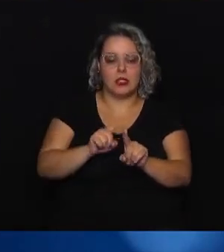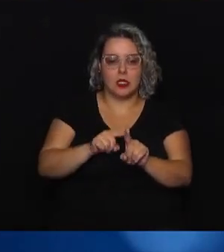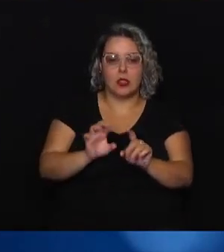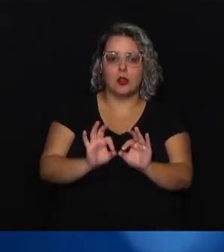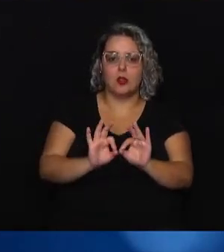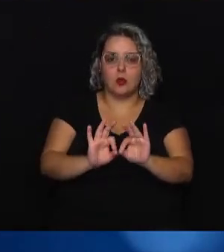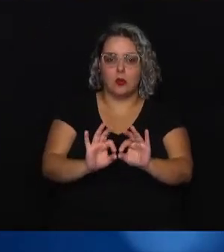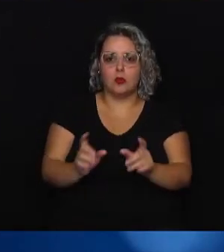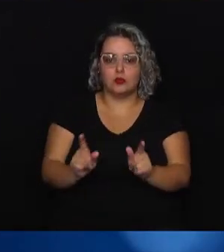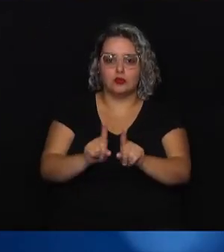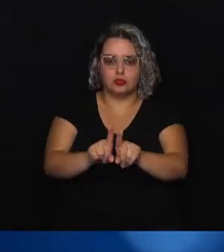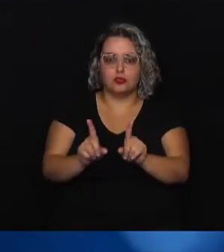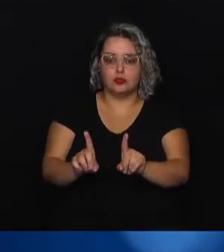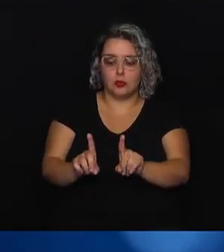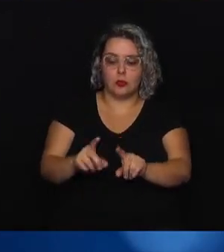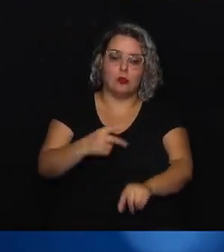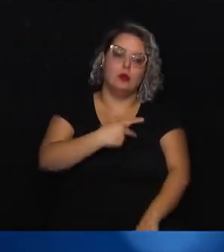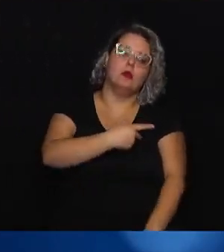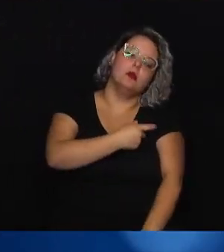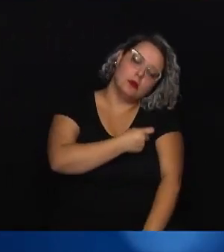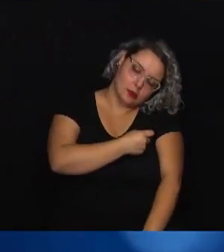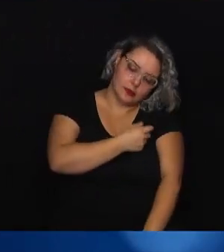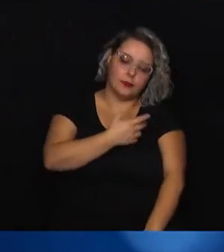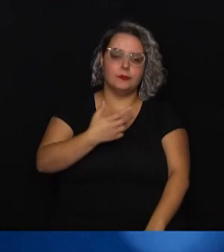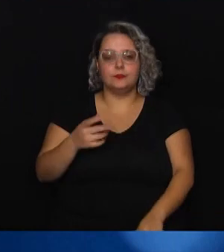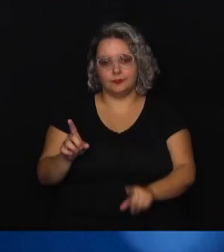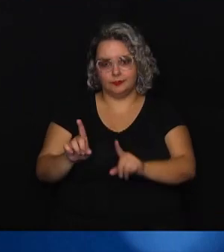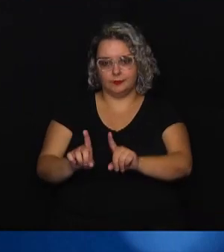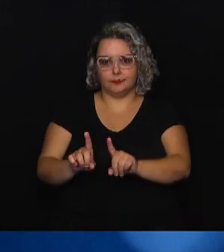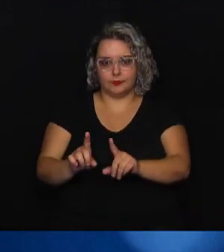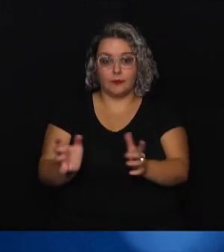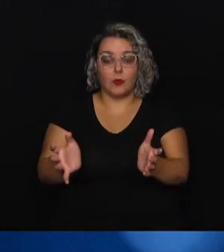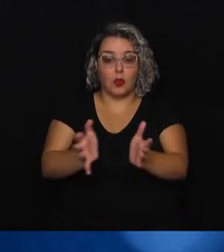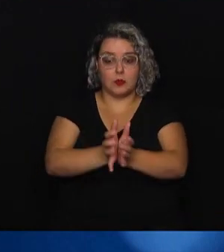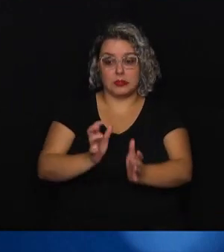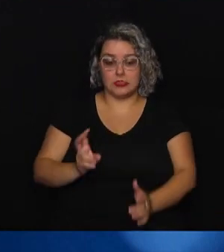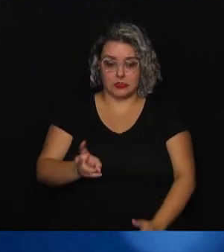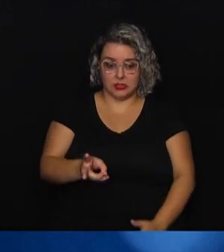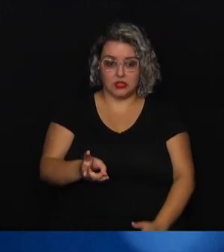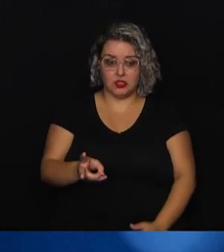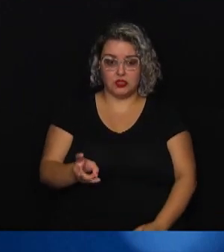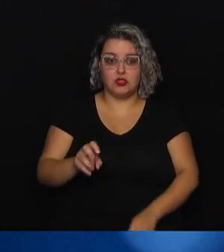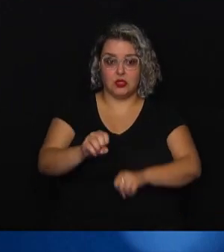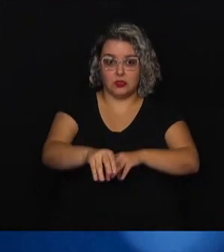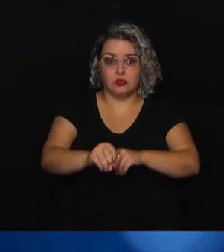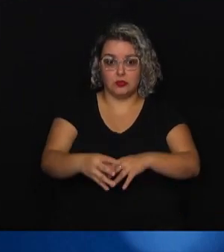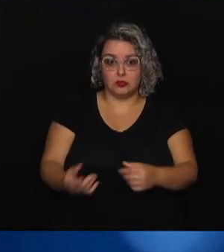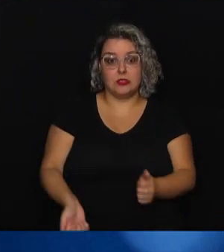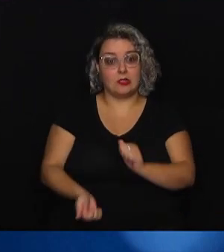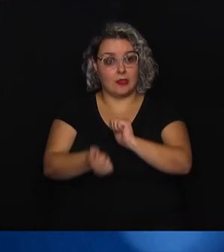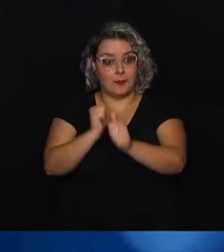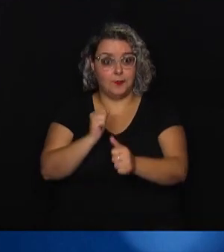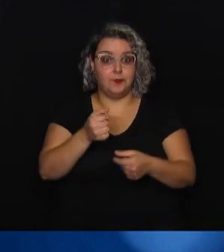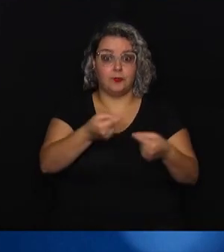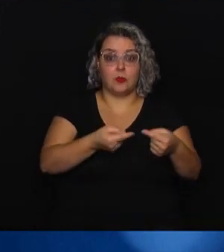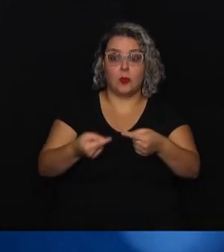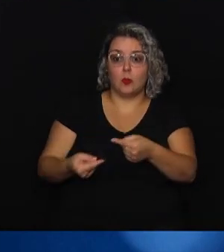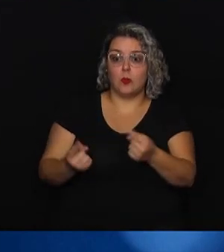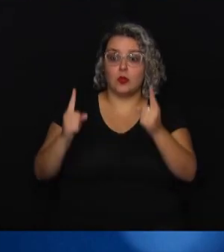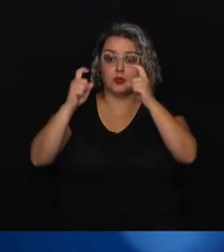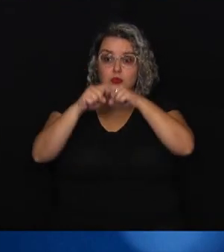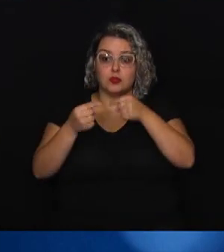utilize anestesia ou sedação. Comissão Permanente de Educação e Esporte debate os